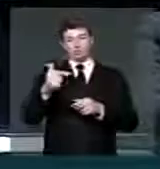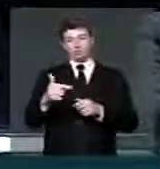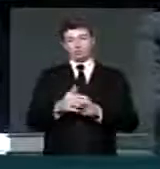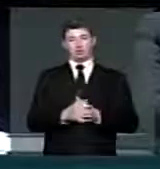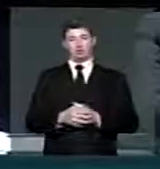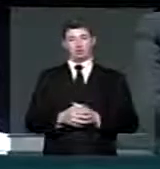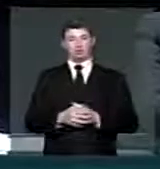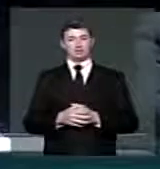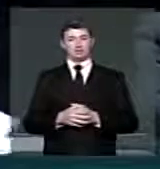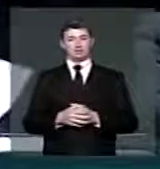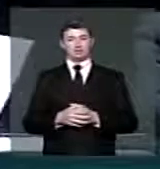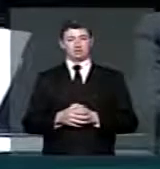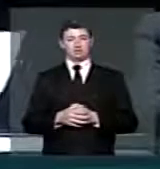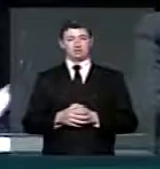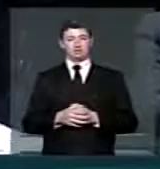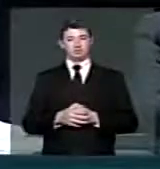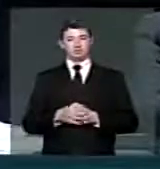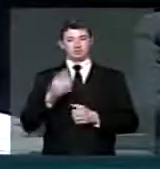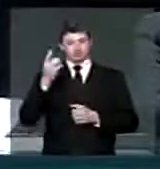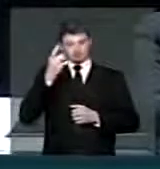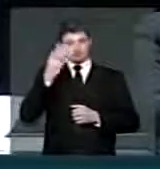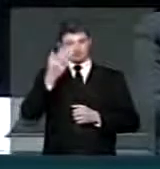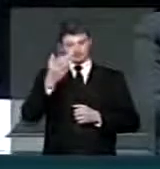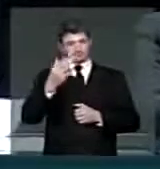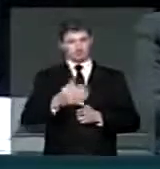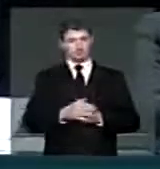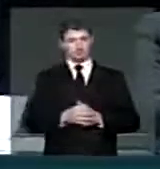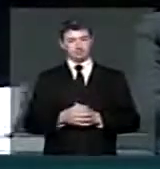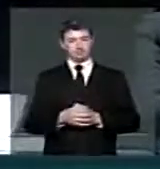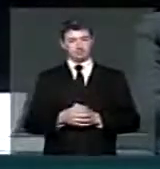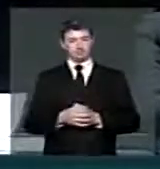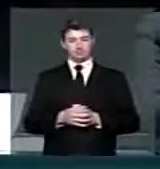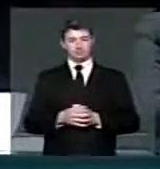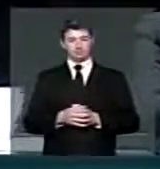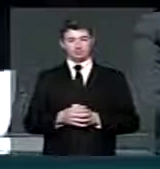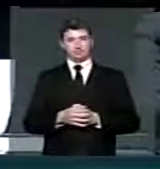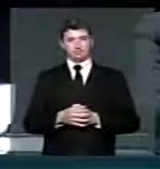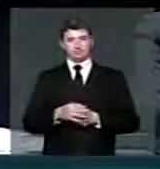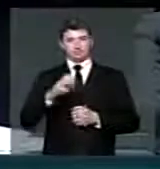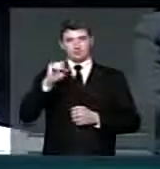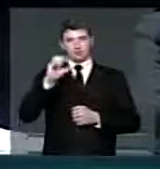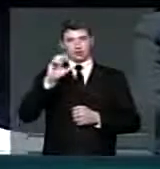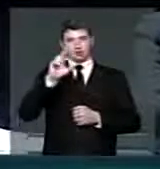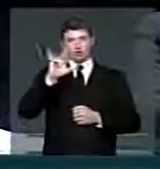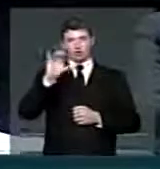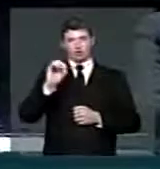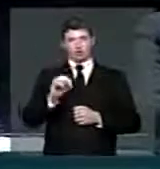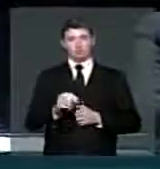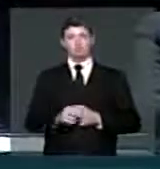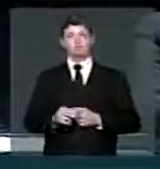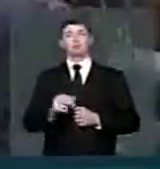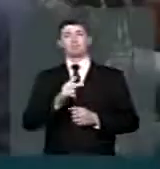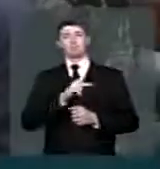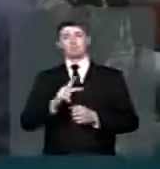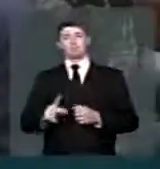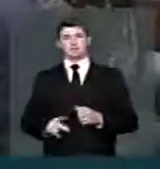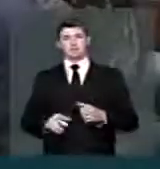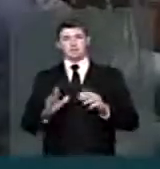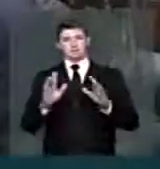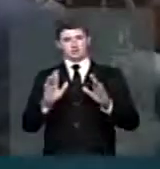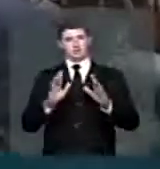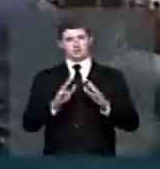Não foi a noite feliz desta casa. Deputado Francisquinho. Presidente Cócio. Henrique, eu tenho